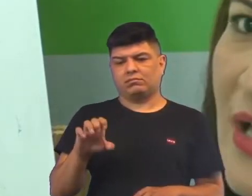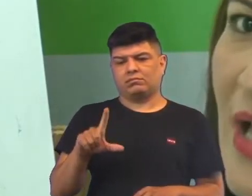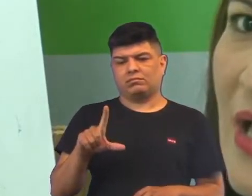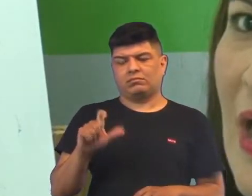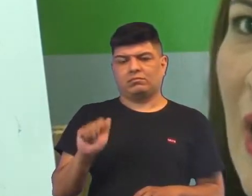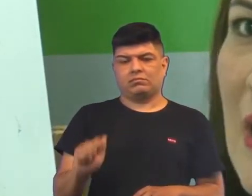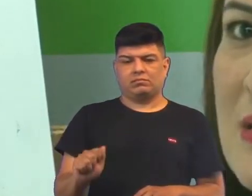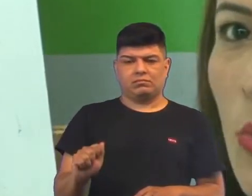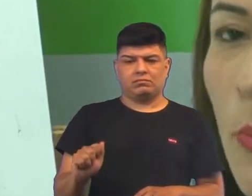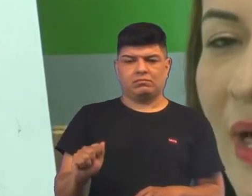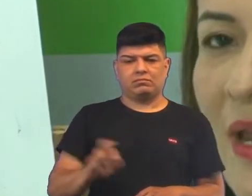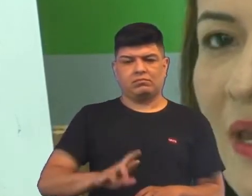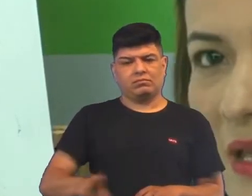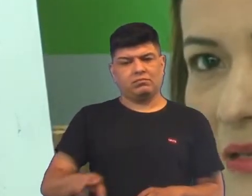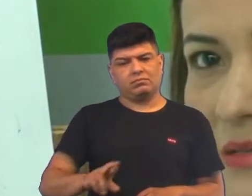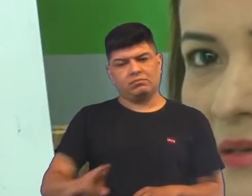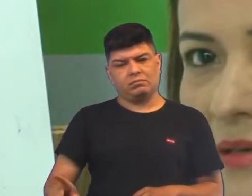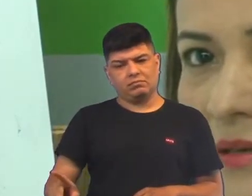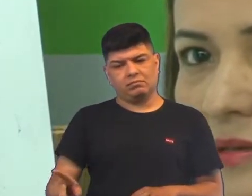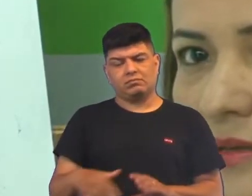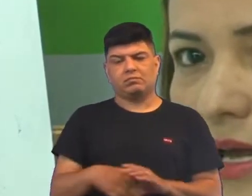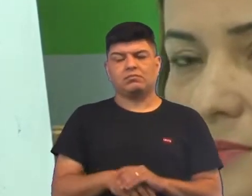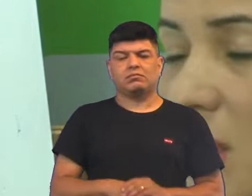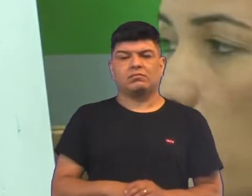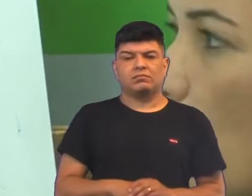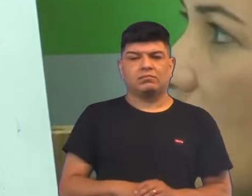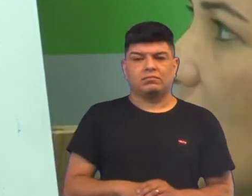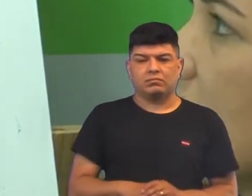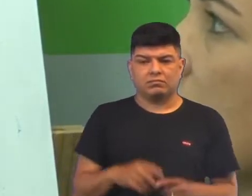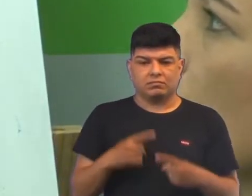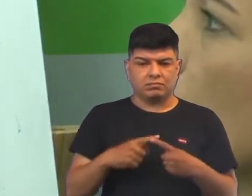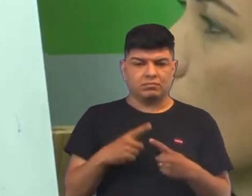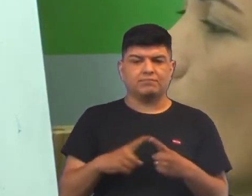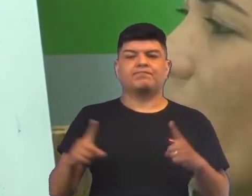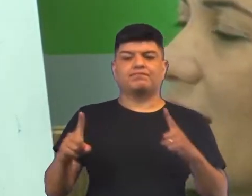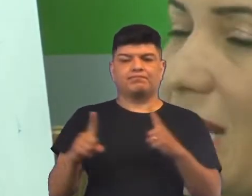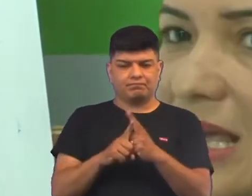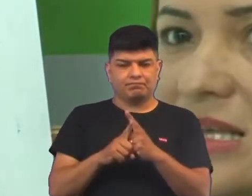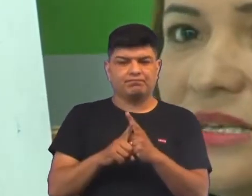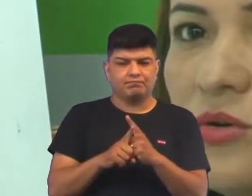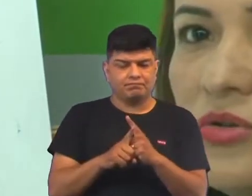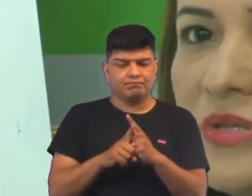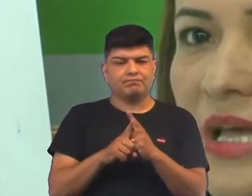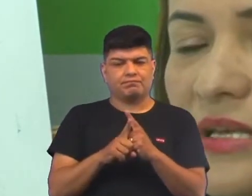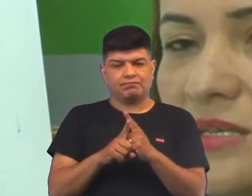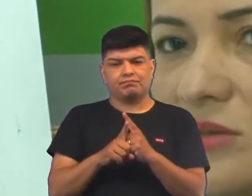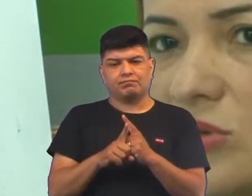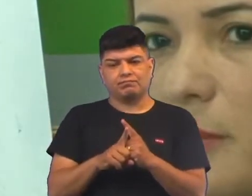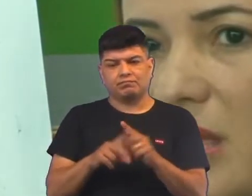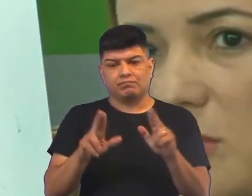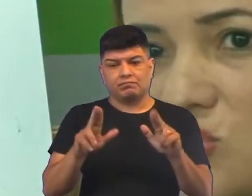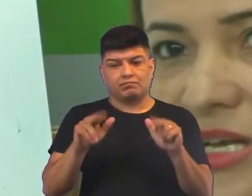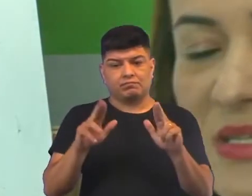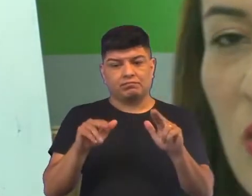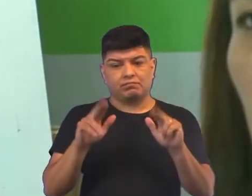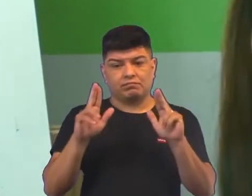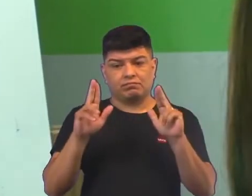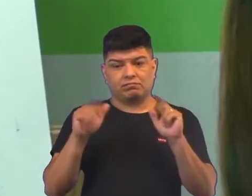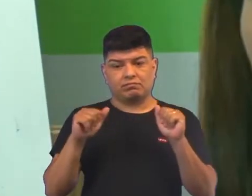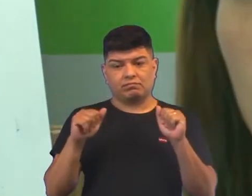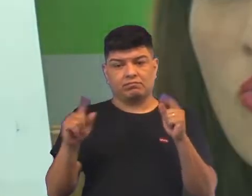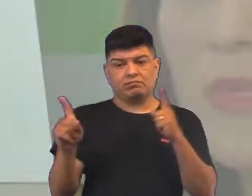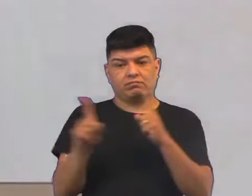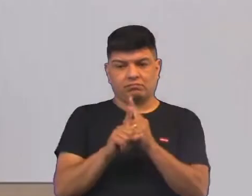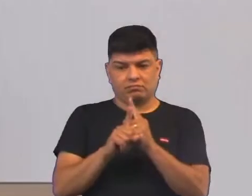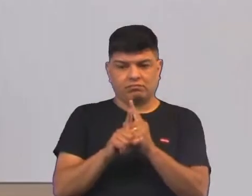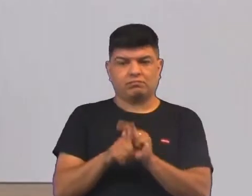de destacar, elas são paralelas, tá? Porque elas se cruzam. Paralelas é quando elas andam na mesma direção e